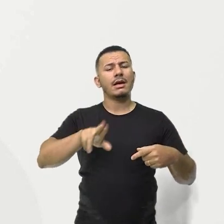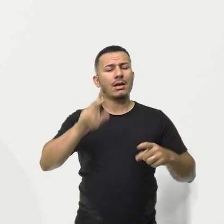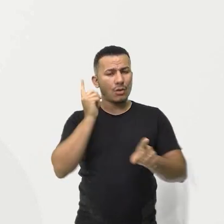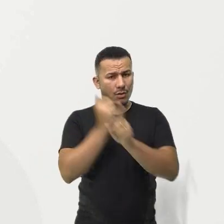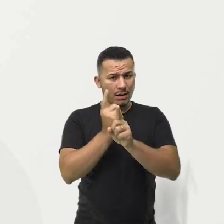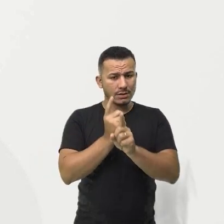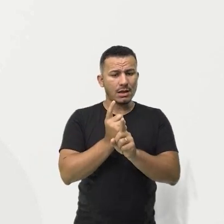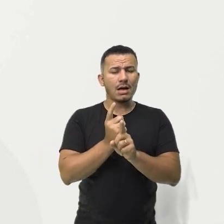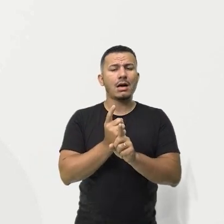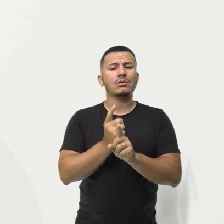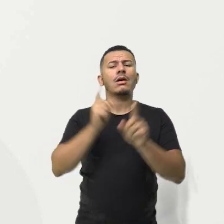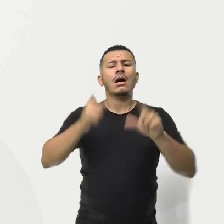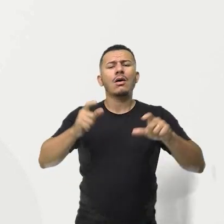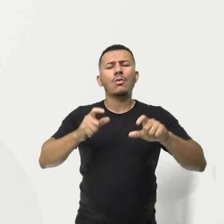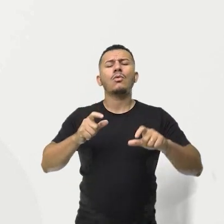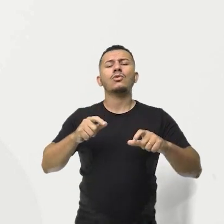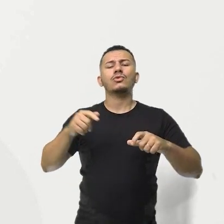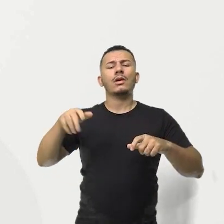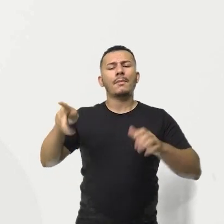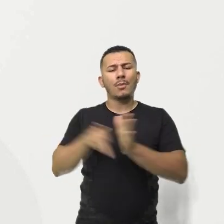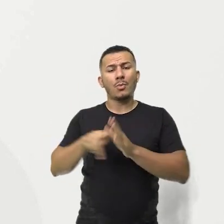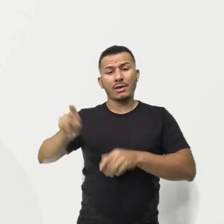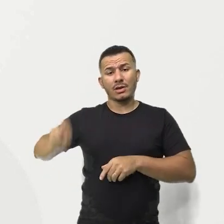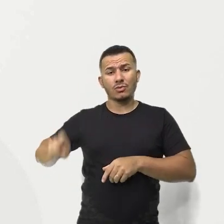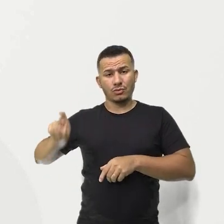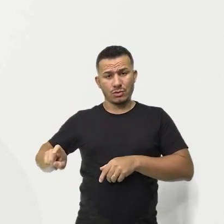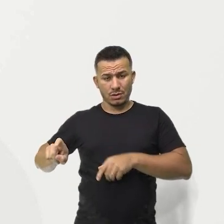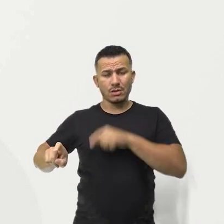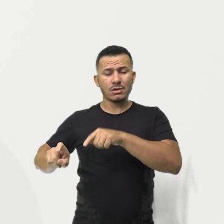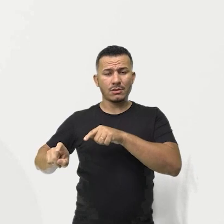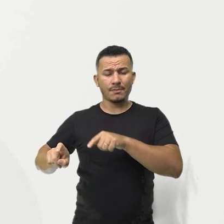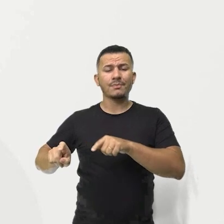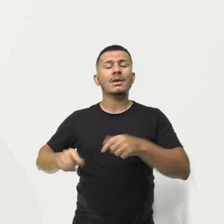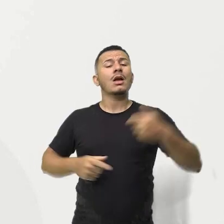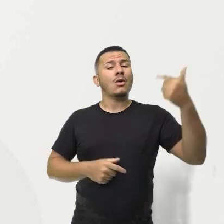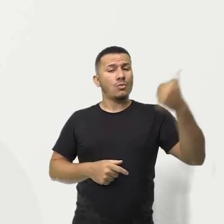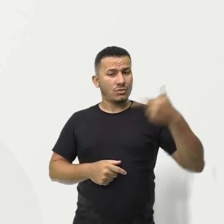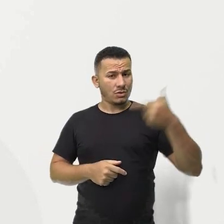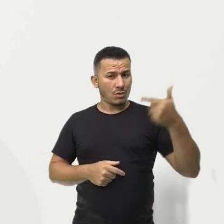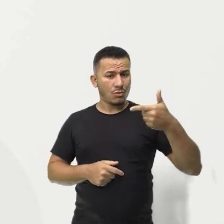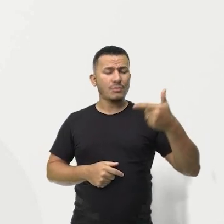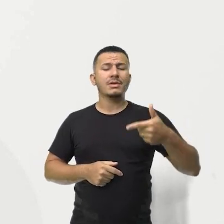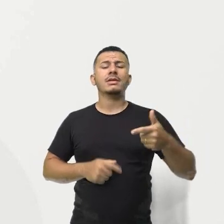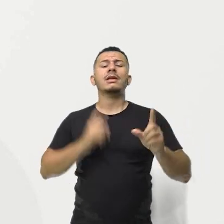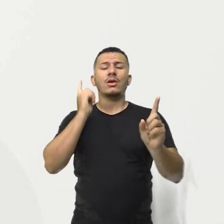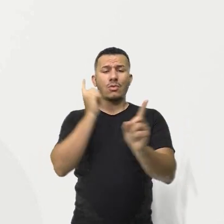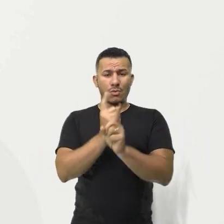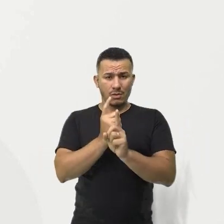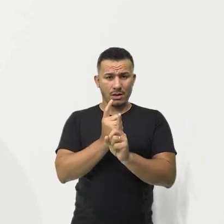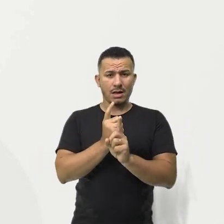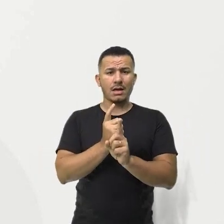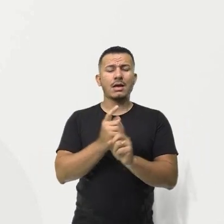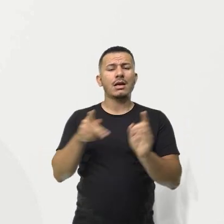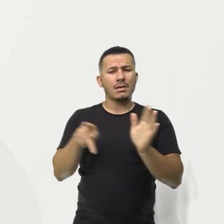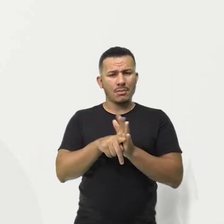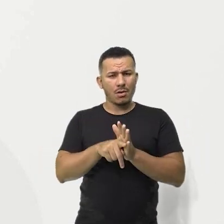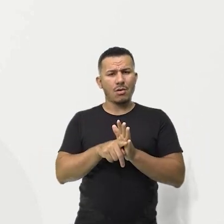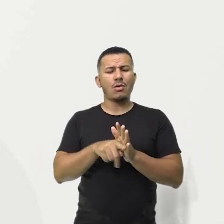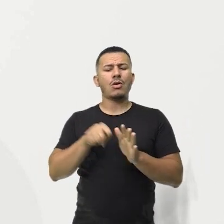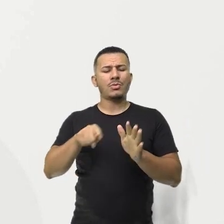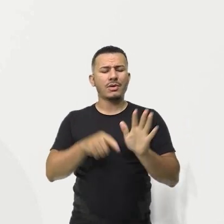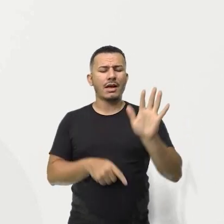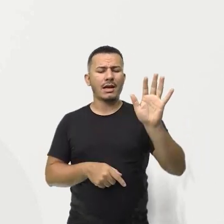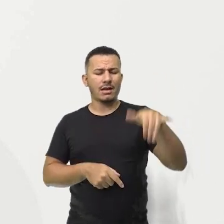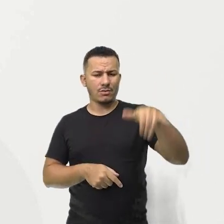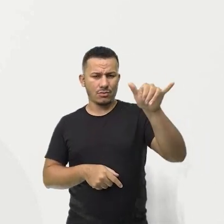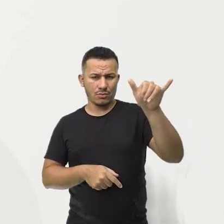ser localizado no eixo x. O segundo número do par ordenado deve ser localizado no eixo das